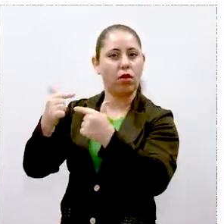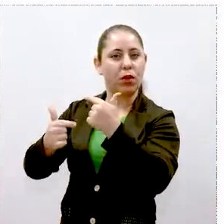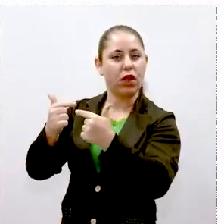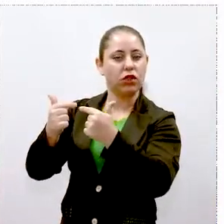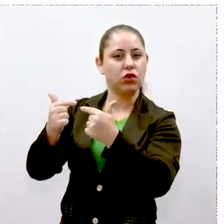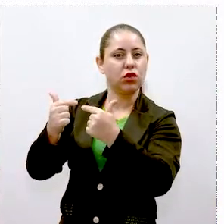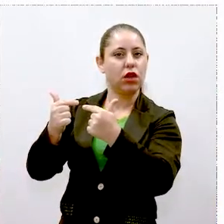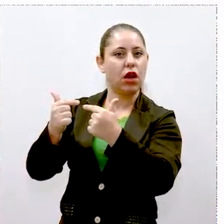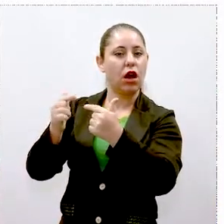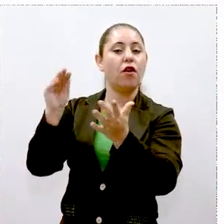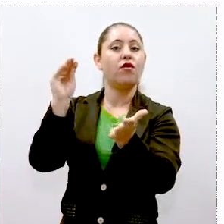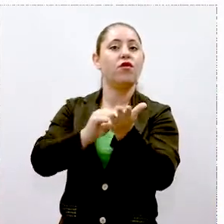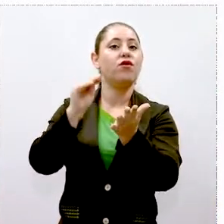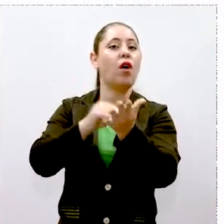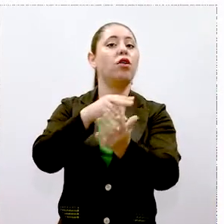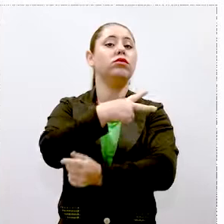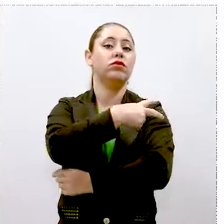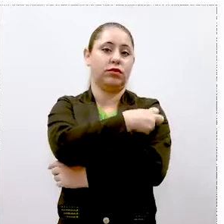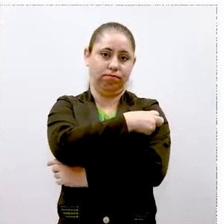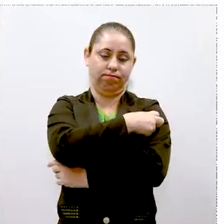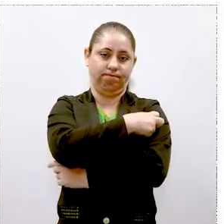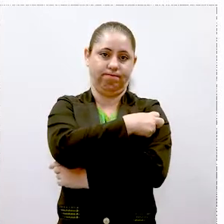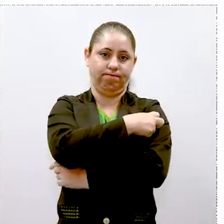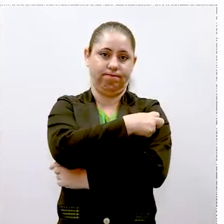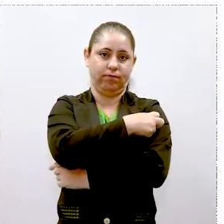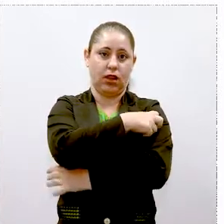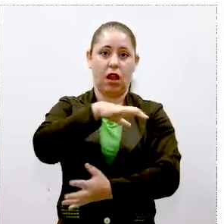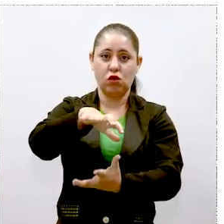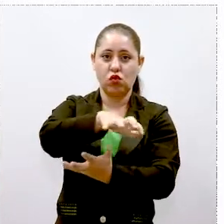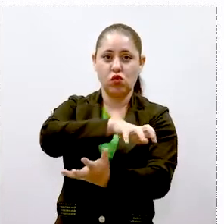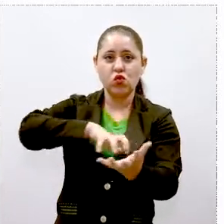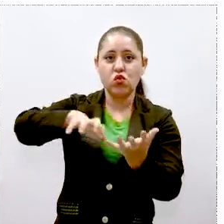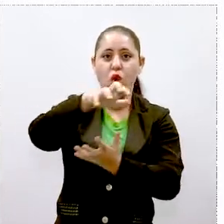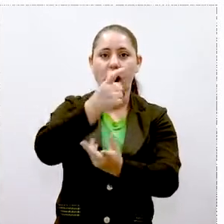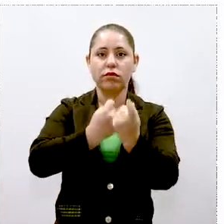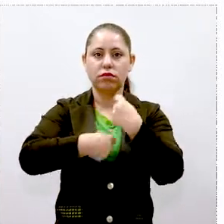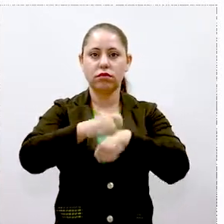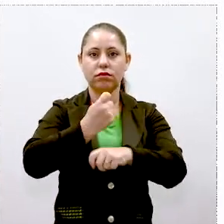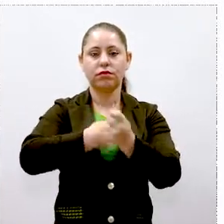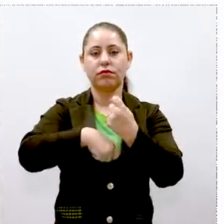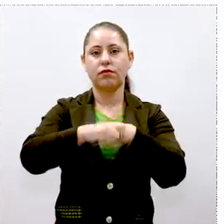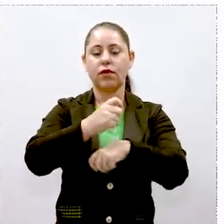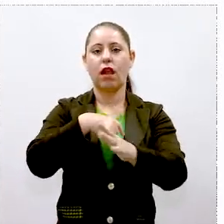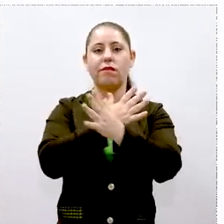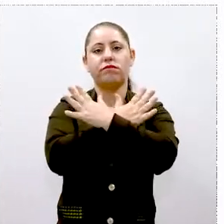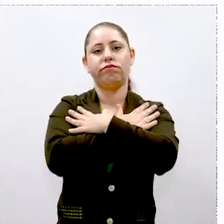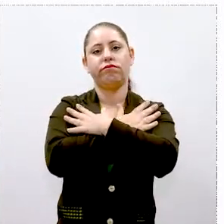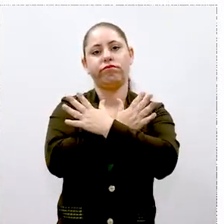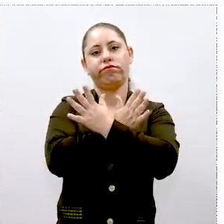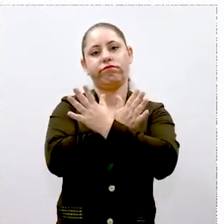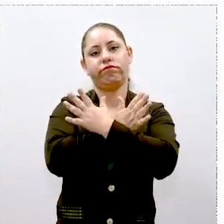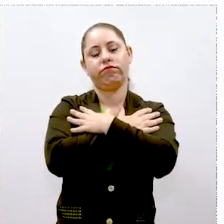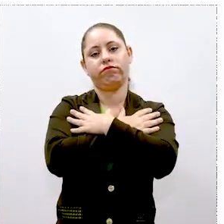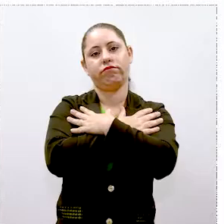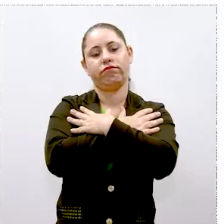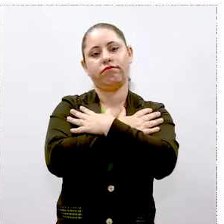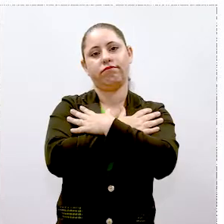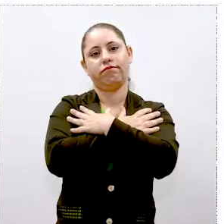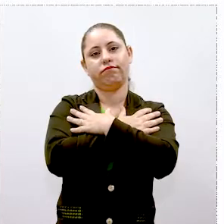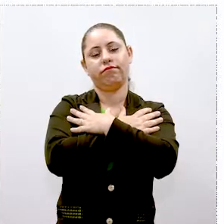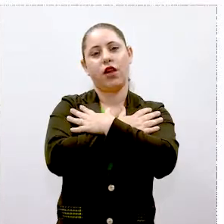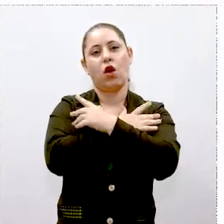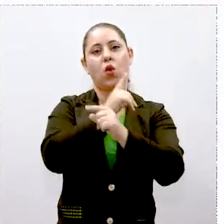político. A falta de vacinas, crise econômica,